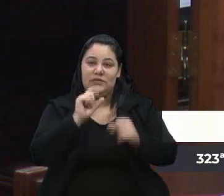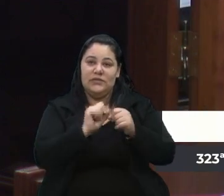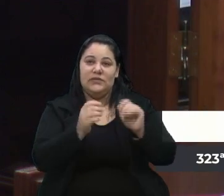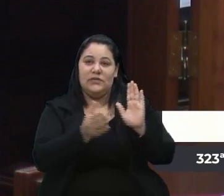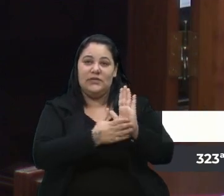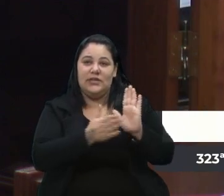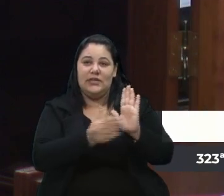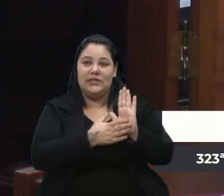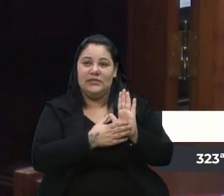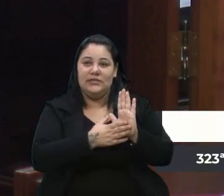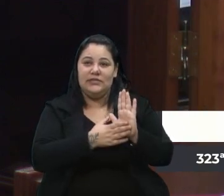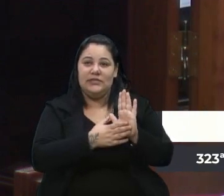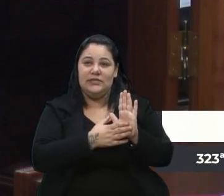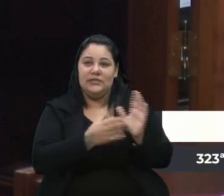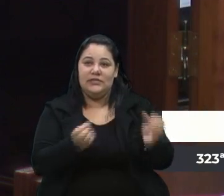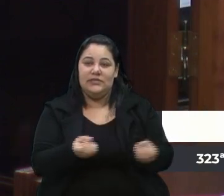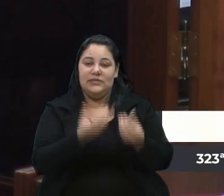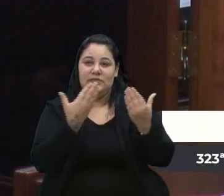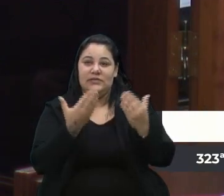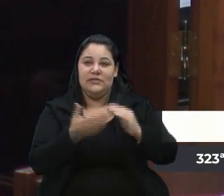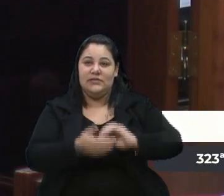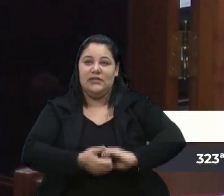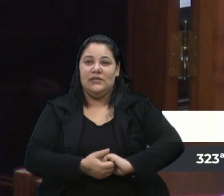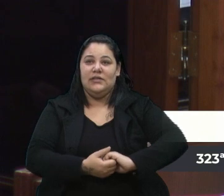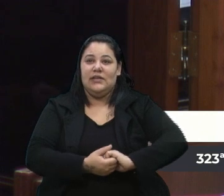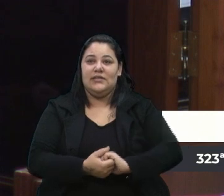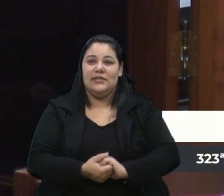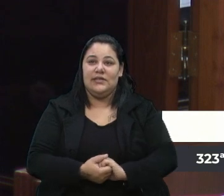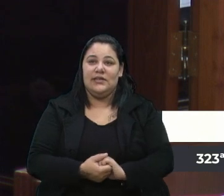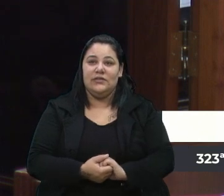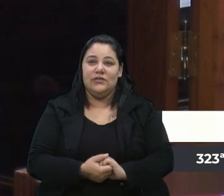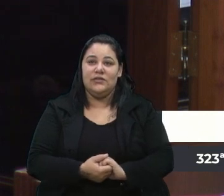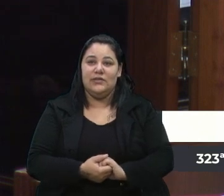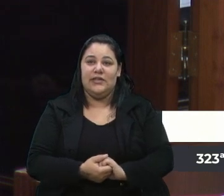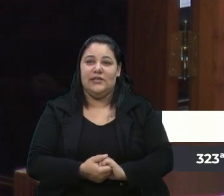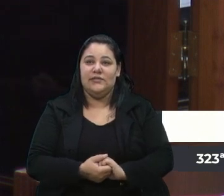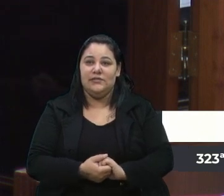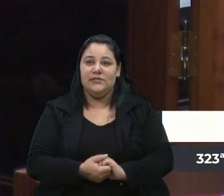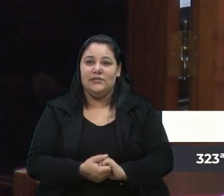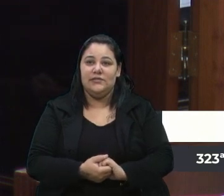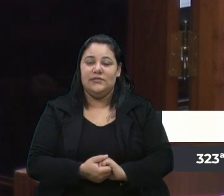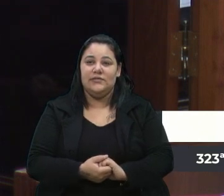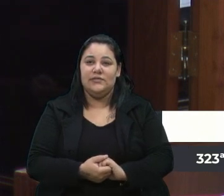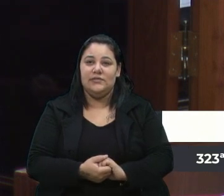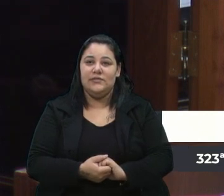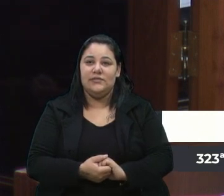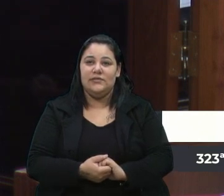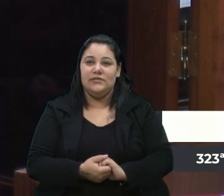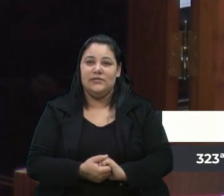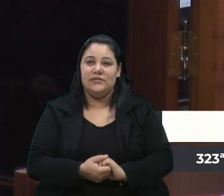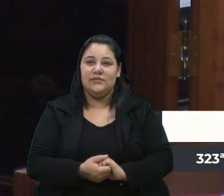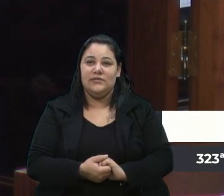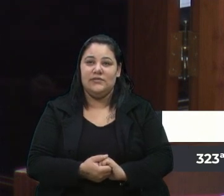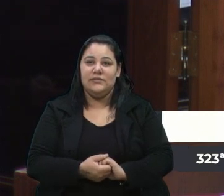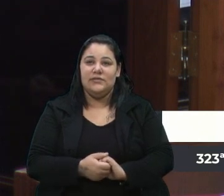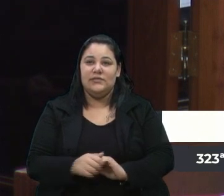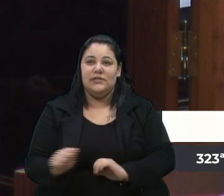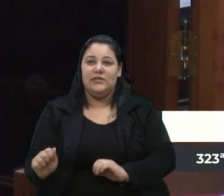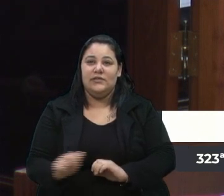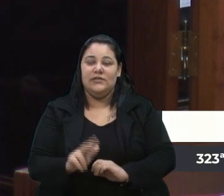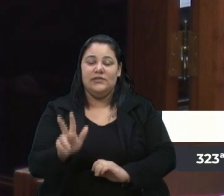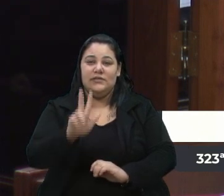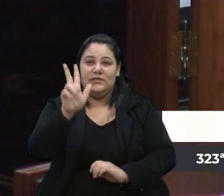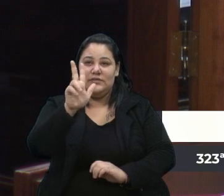alguns eventos neste ano principalmente no que tange ao Museu da FEB para valorizar